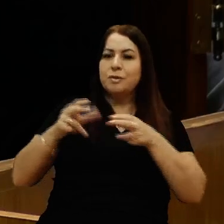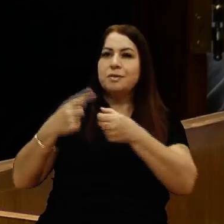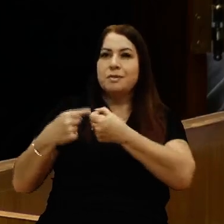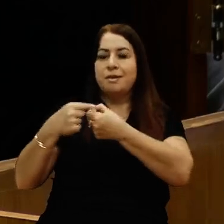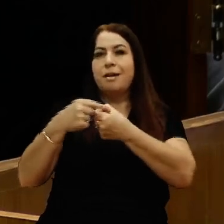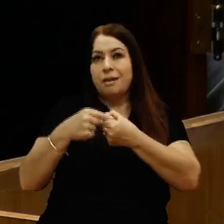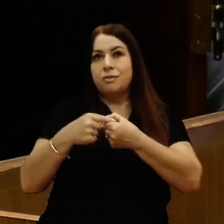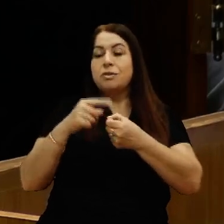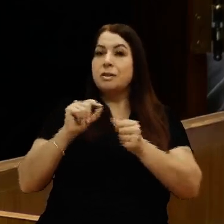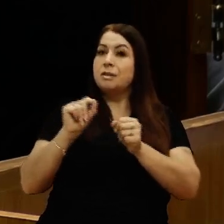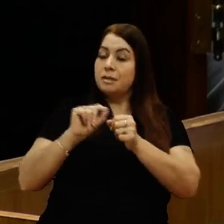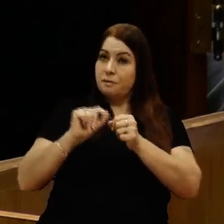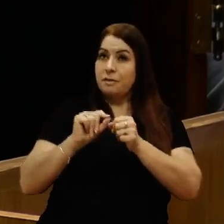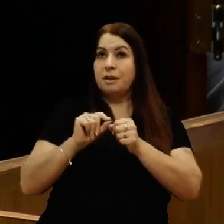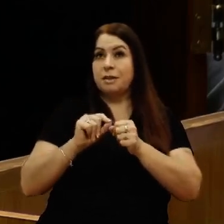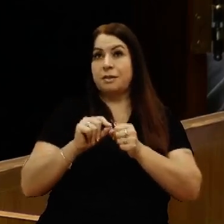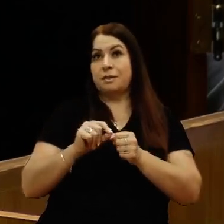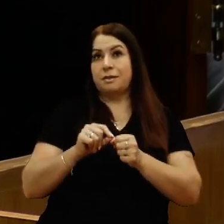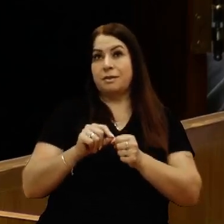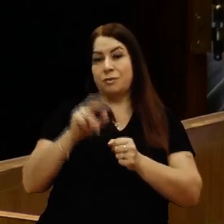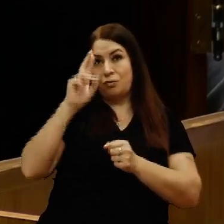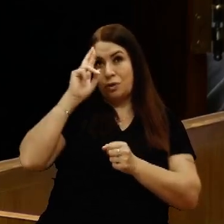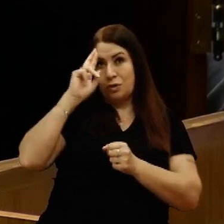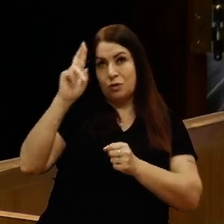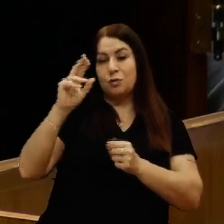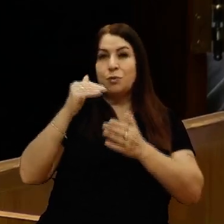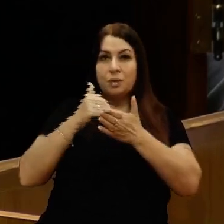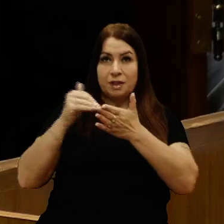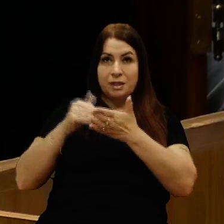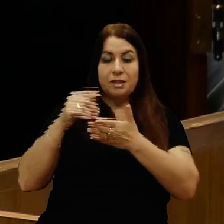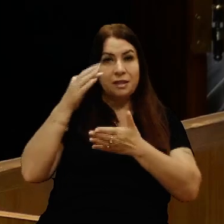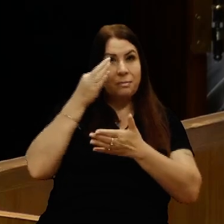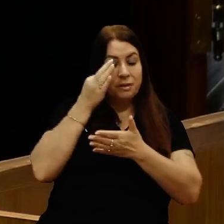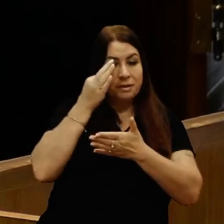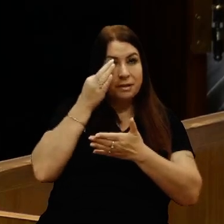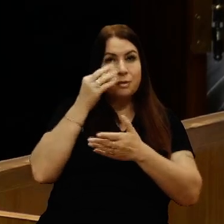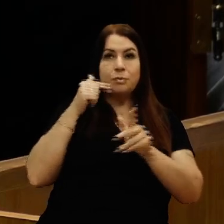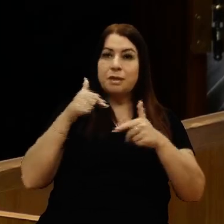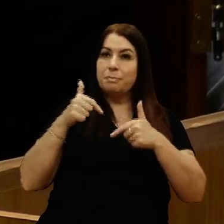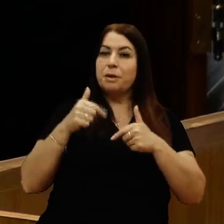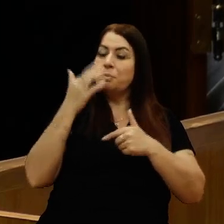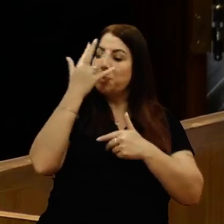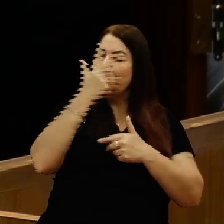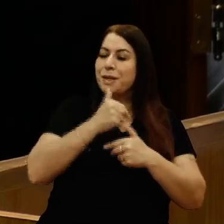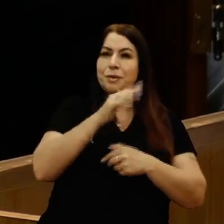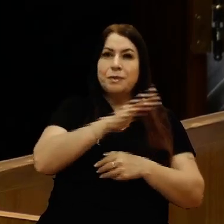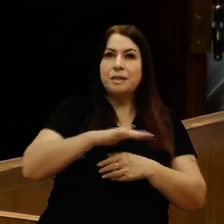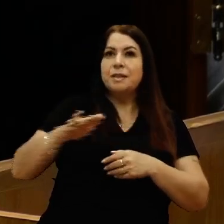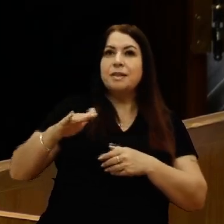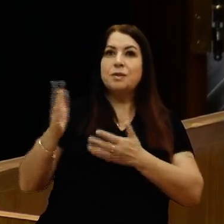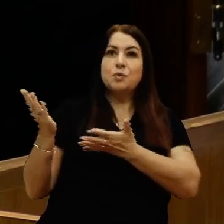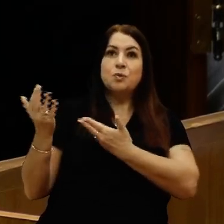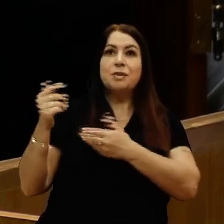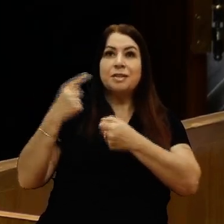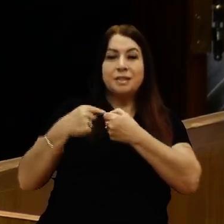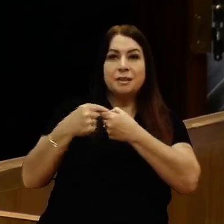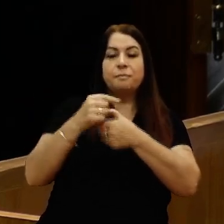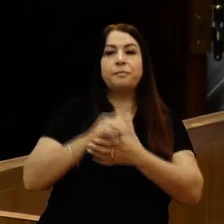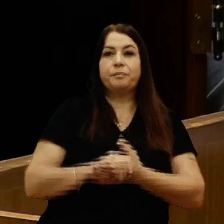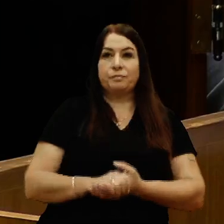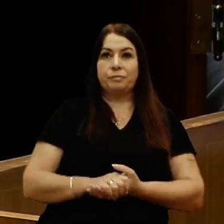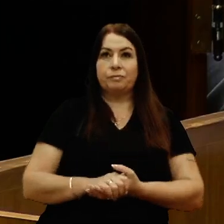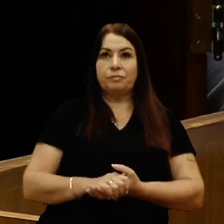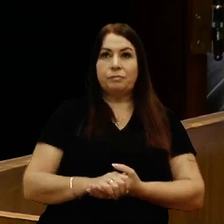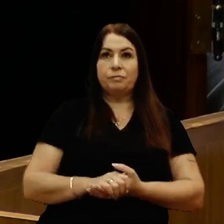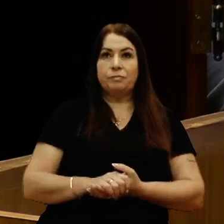E eles têm feito, cito aqui os diretores, os secretários que estão aqui presentes, um trabalho muito bonito com as crianças, com os adolescentes da cidade.